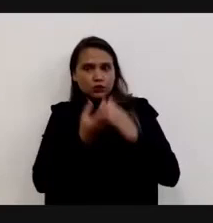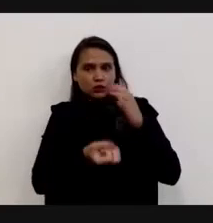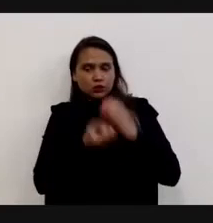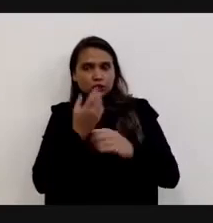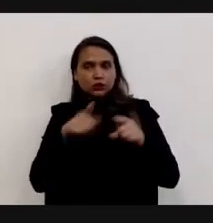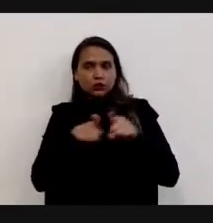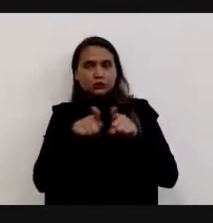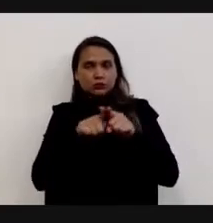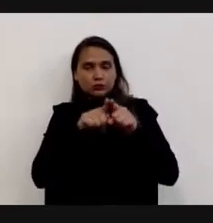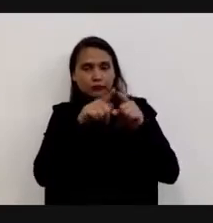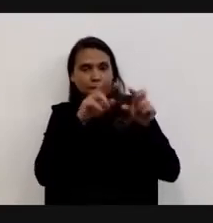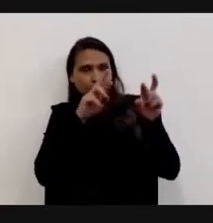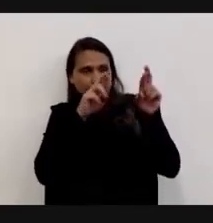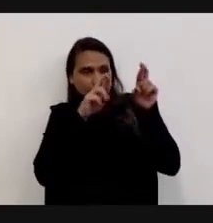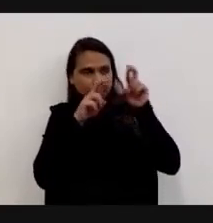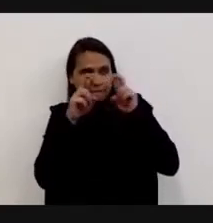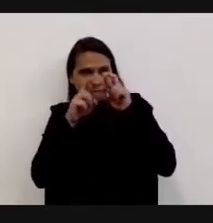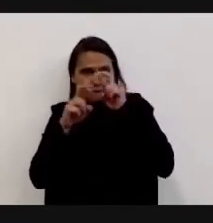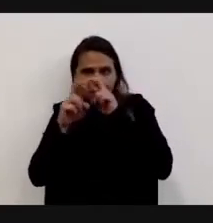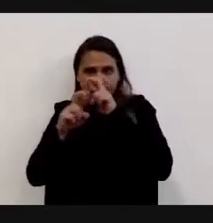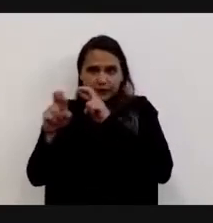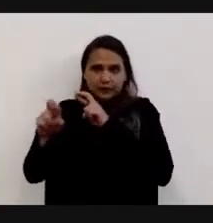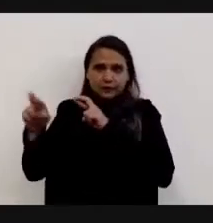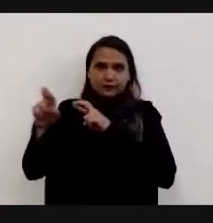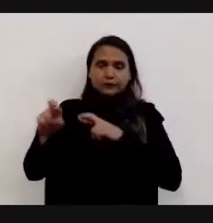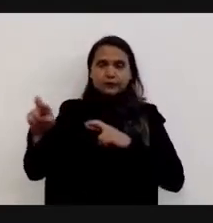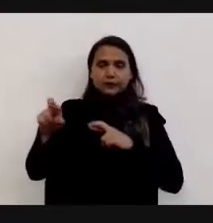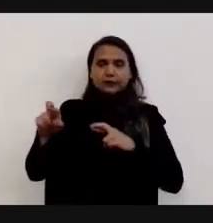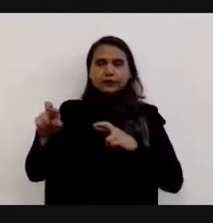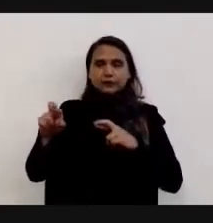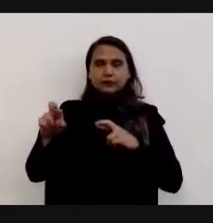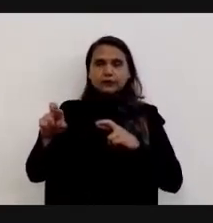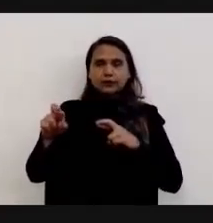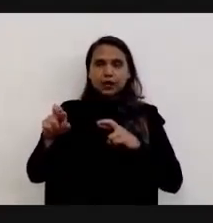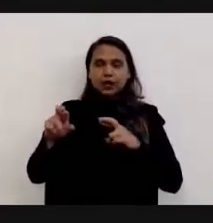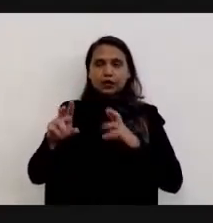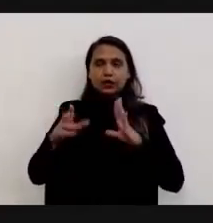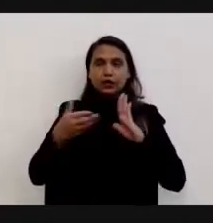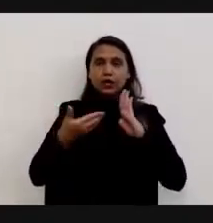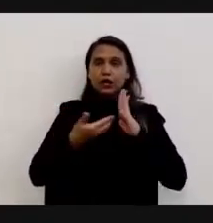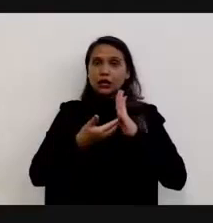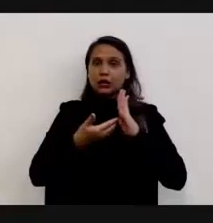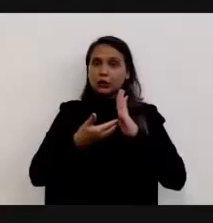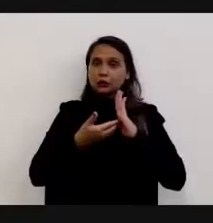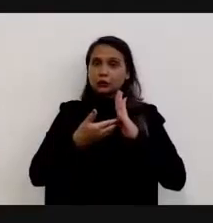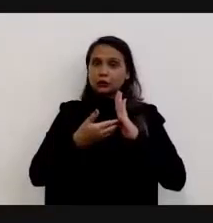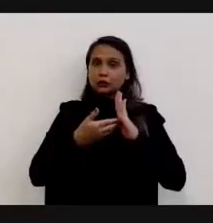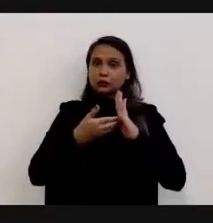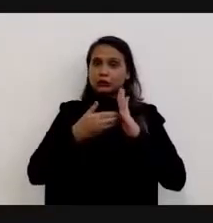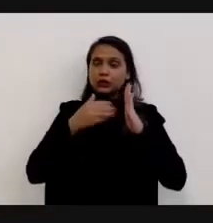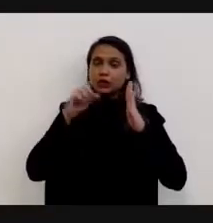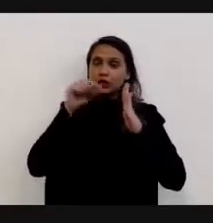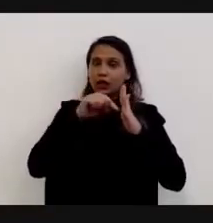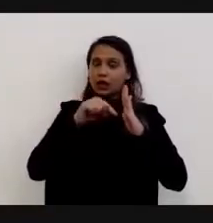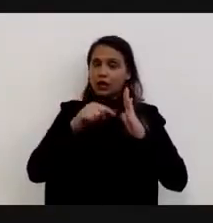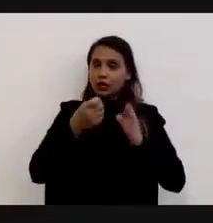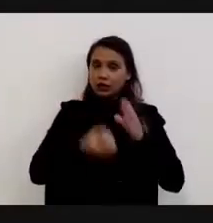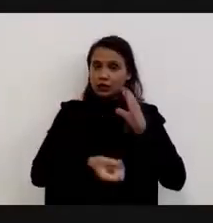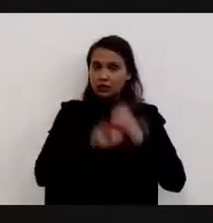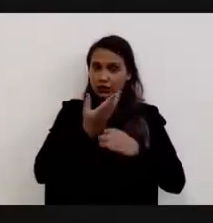de fiscalizar. Então, quando a gente vê aqui, por exemplo, na Câmara dos Deputados, muitas comissões externas sendo